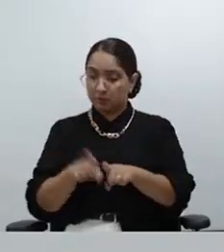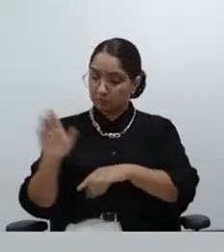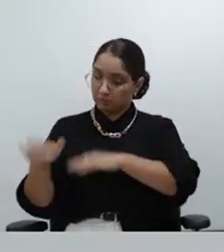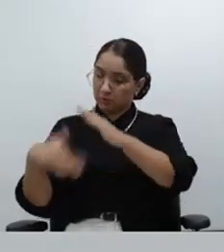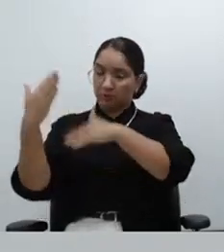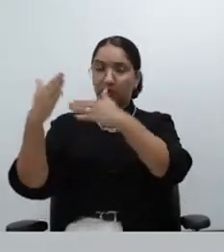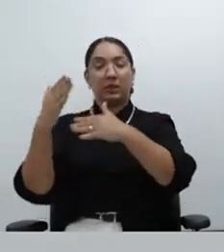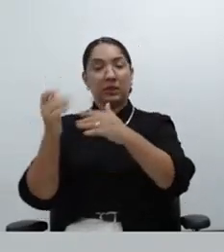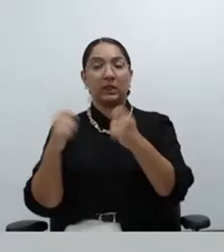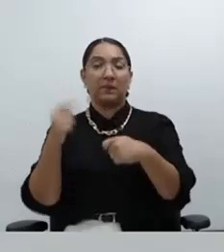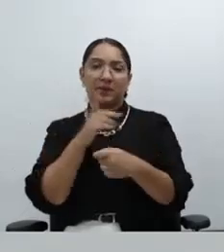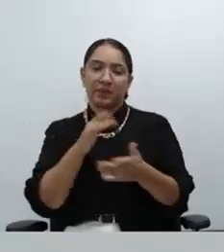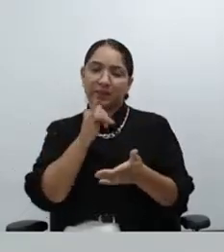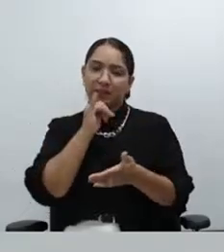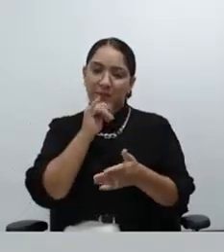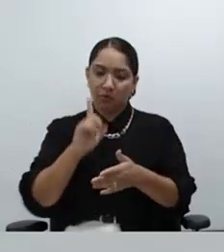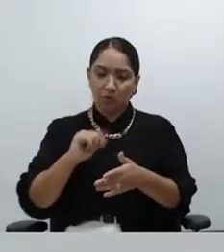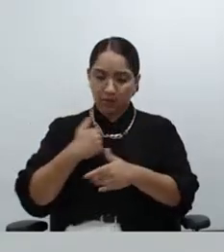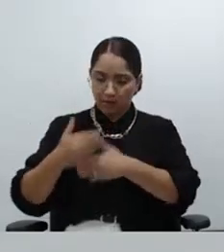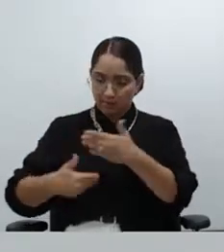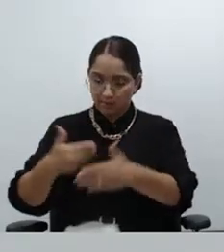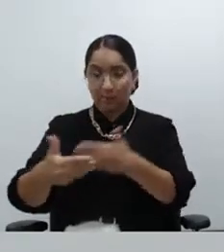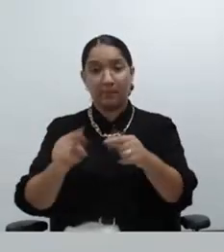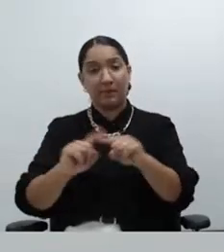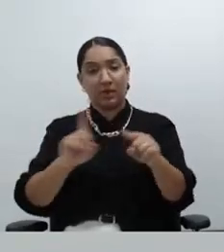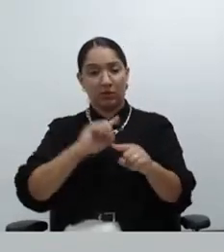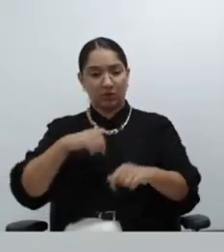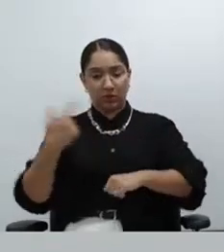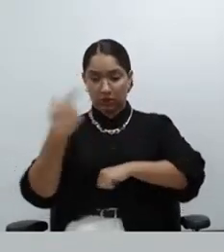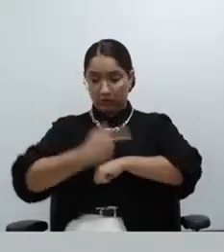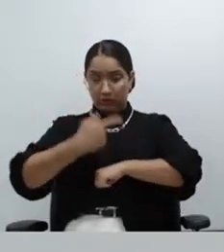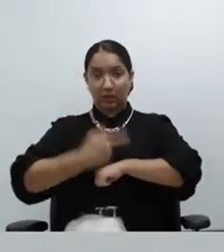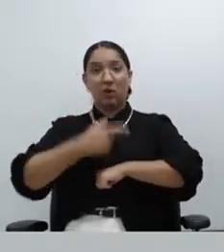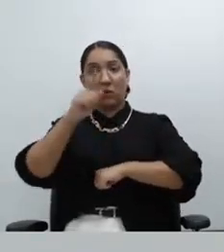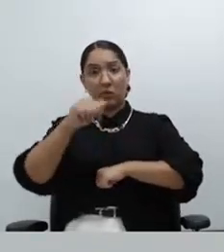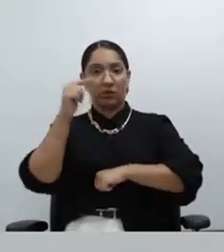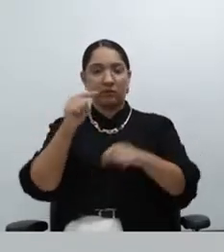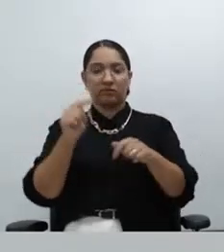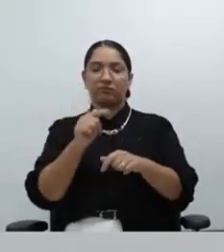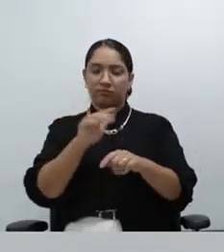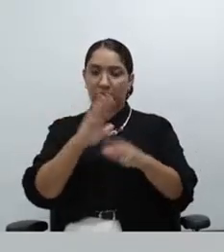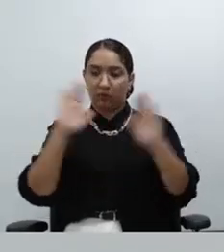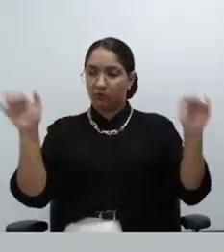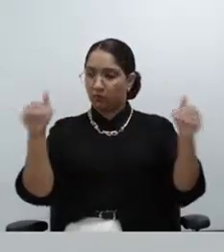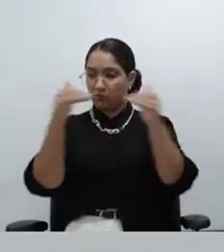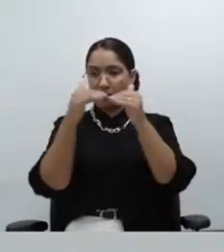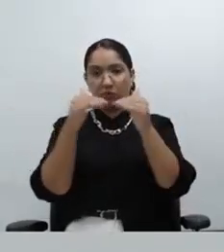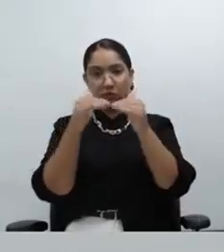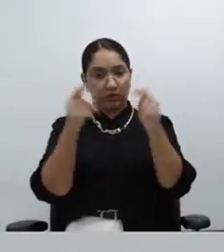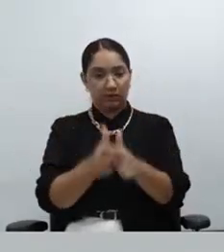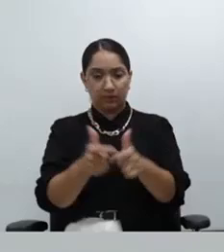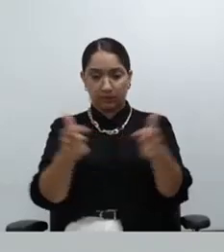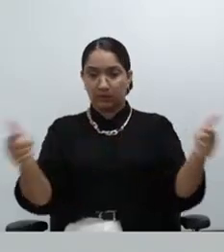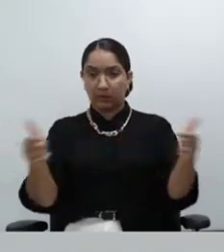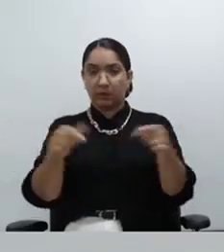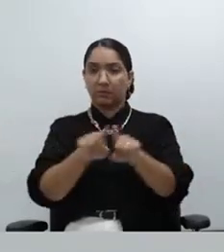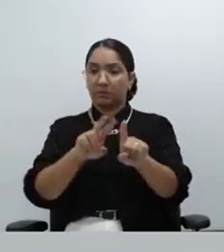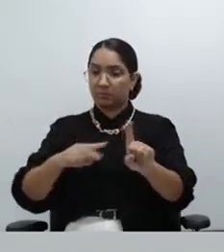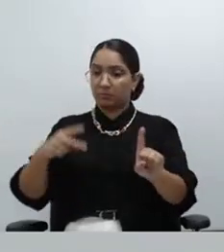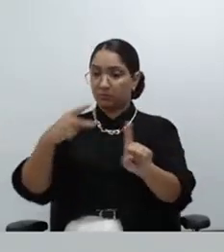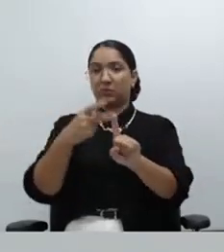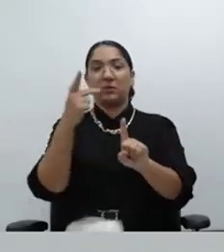participação da carreira. A gestão é absolutamente favorável à ampliação e à realização desses atos e atividades extraordinárias, e durante a fala